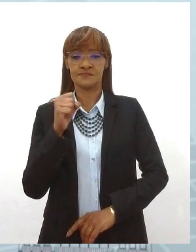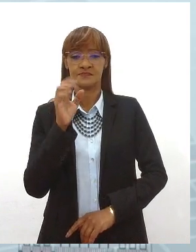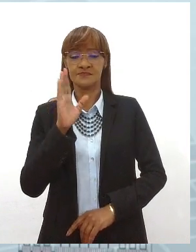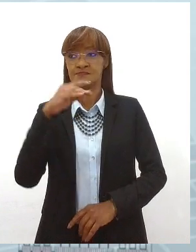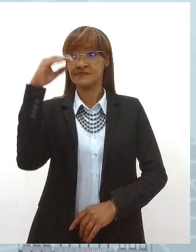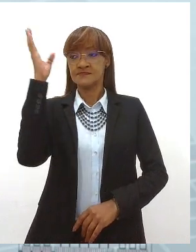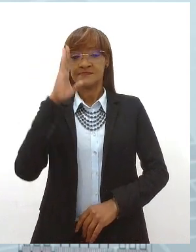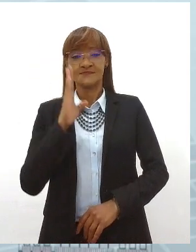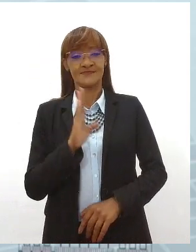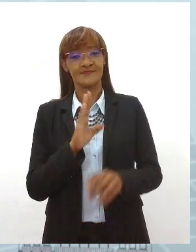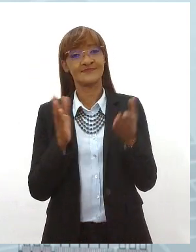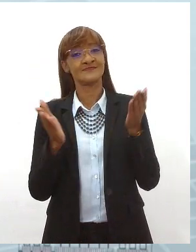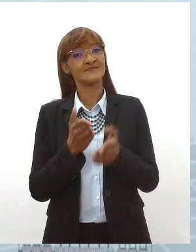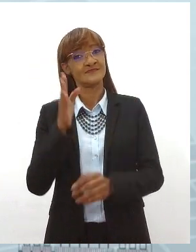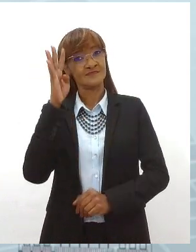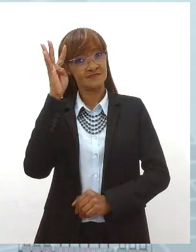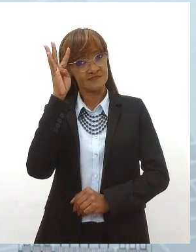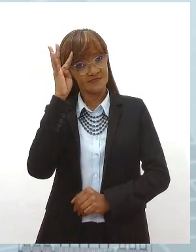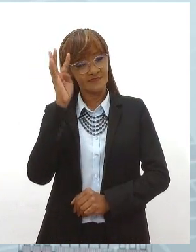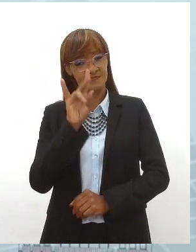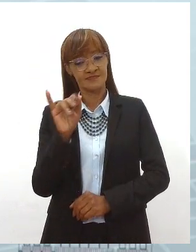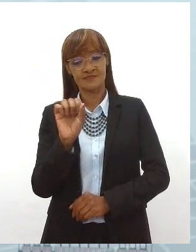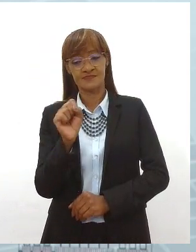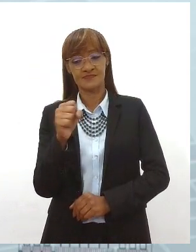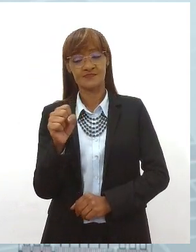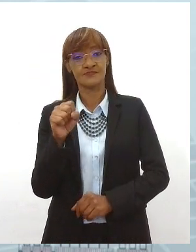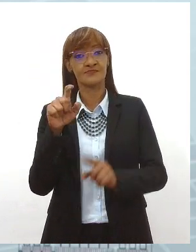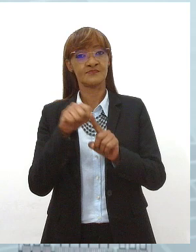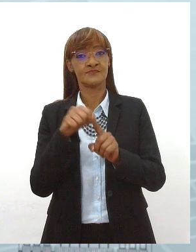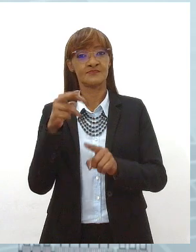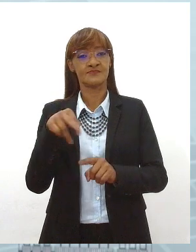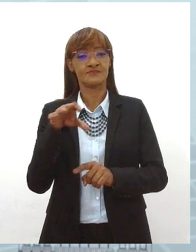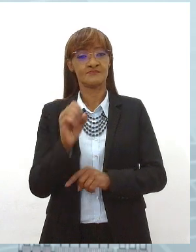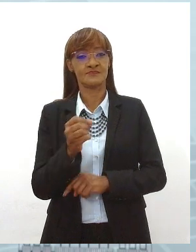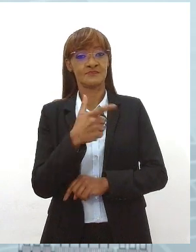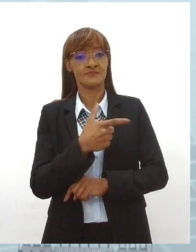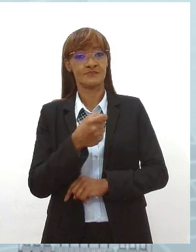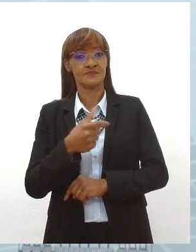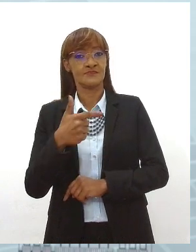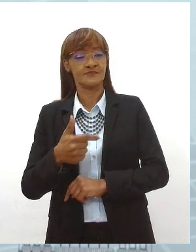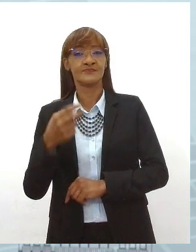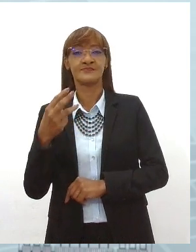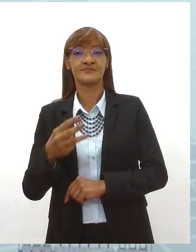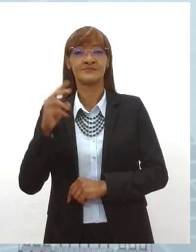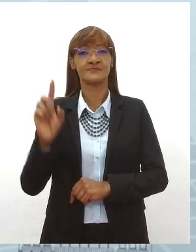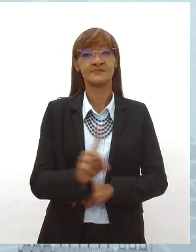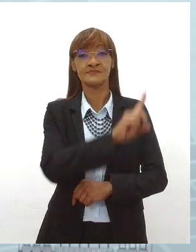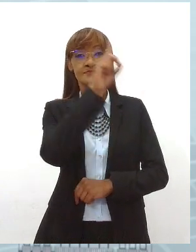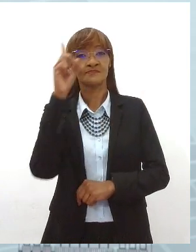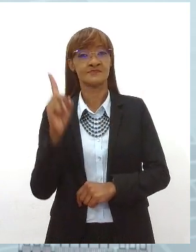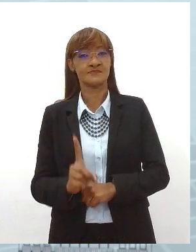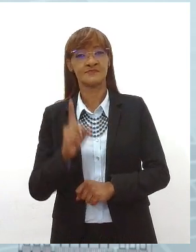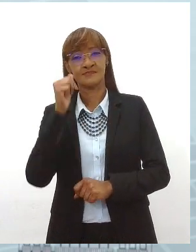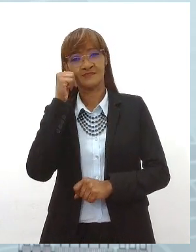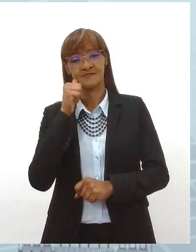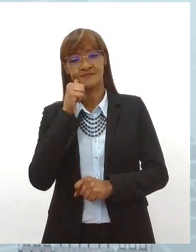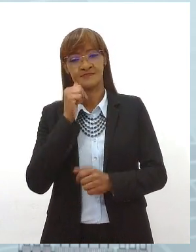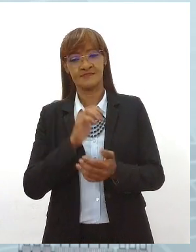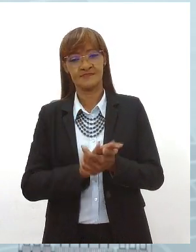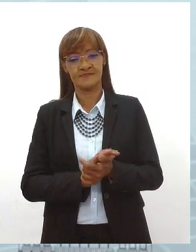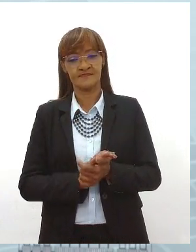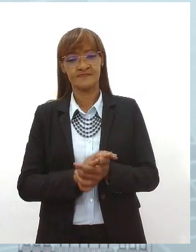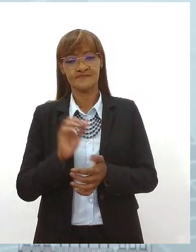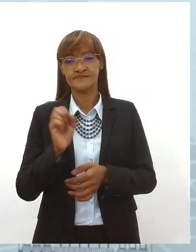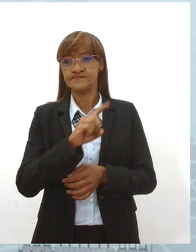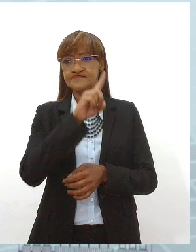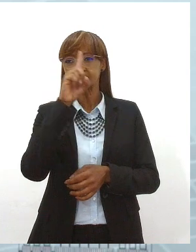quarta-feira, dia 8 de março de 2023, Dia Internacional da Mulher. Dia para se destacar a luta da